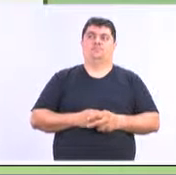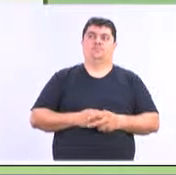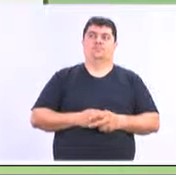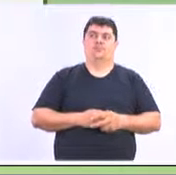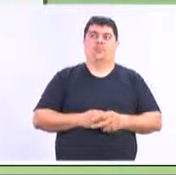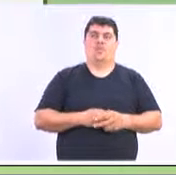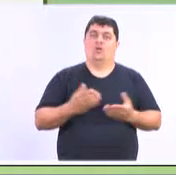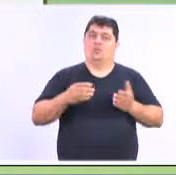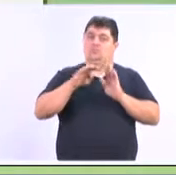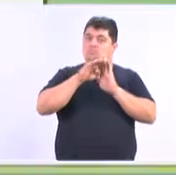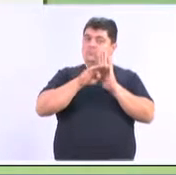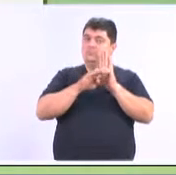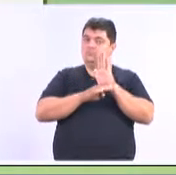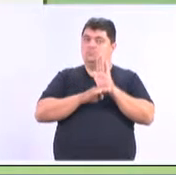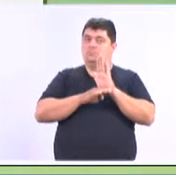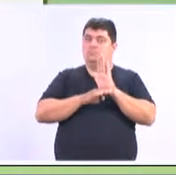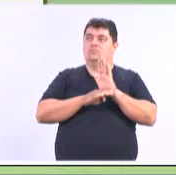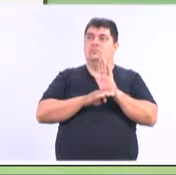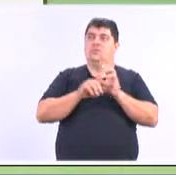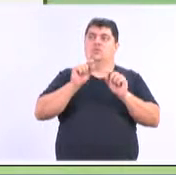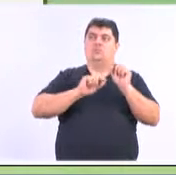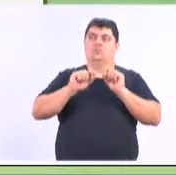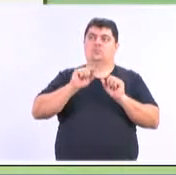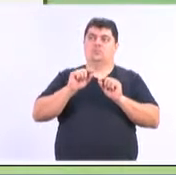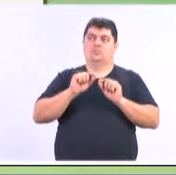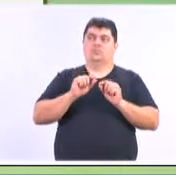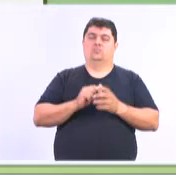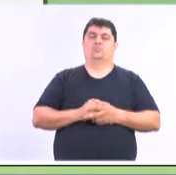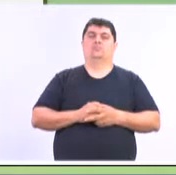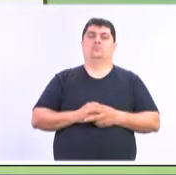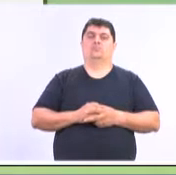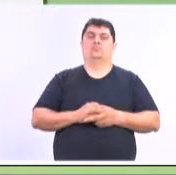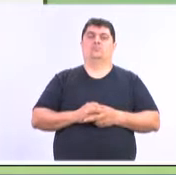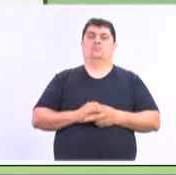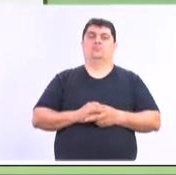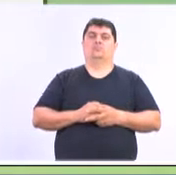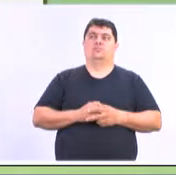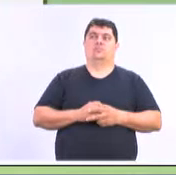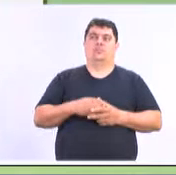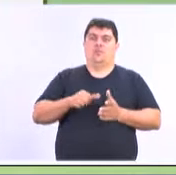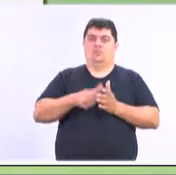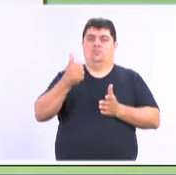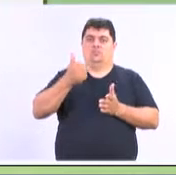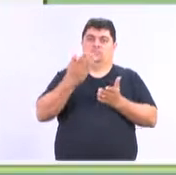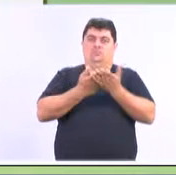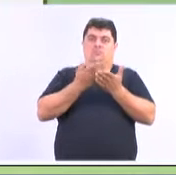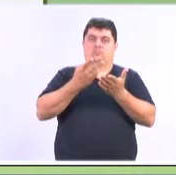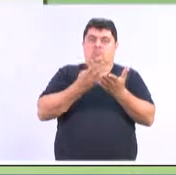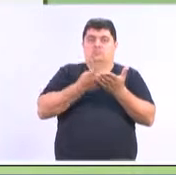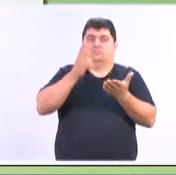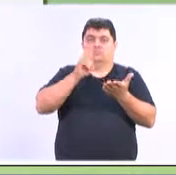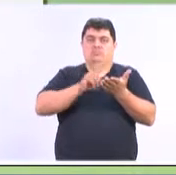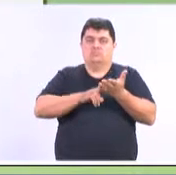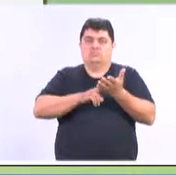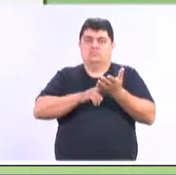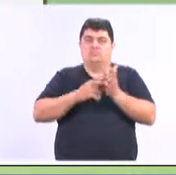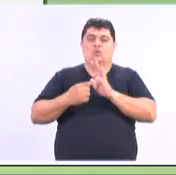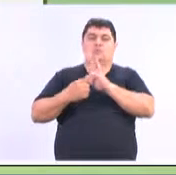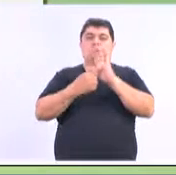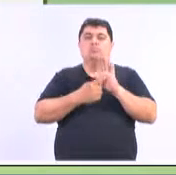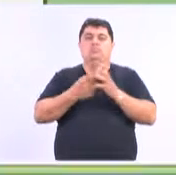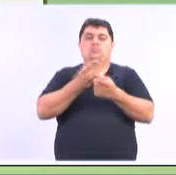Enfim, a nossa disciplina, a ementa da nossa disciplina é distribuída da seguinte forma. No primeiro momento, interpretação das demonstrações